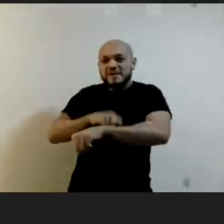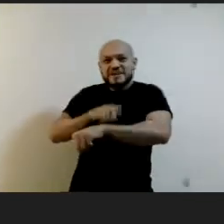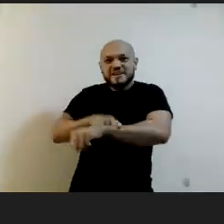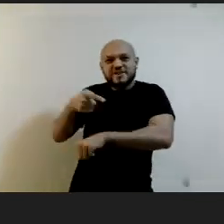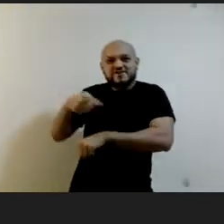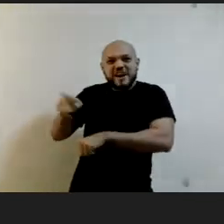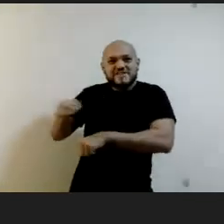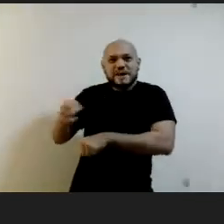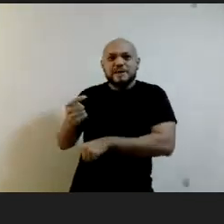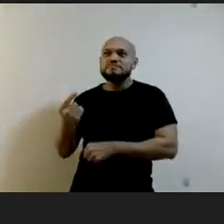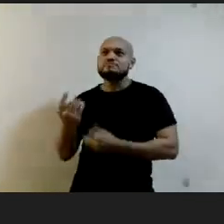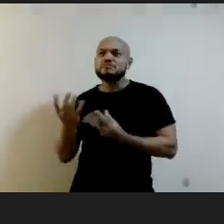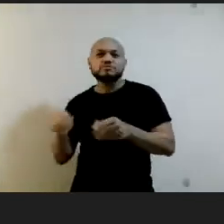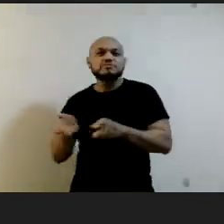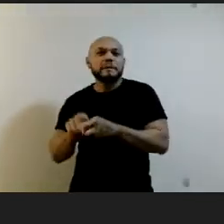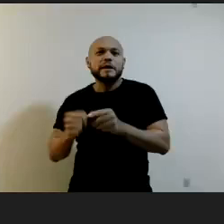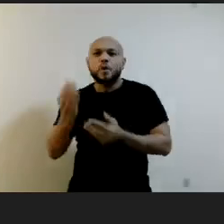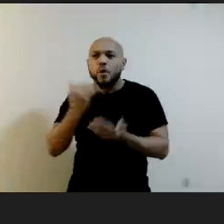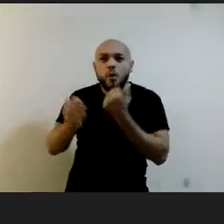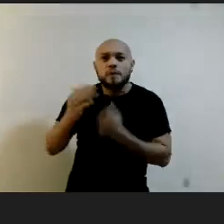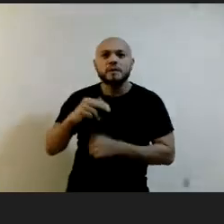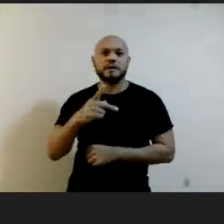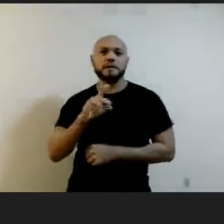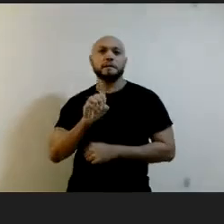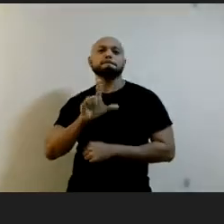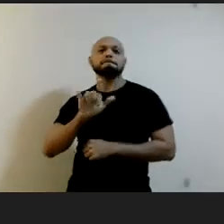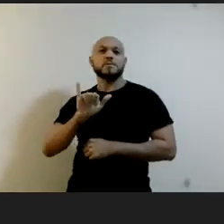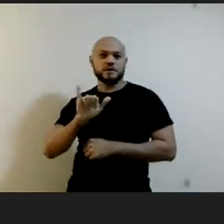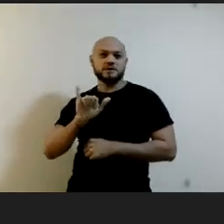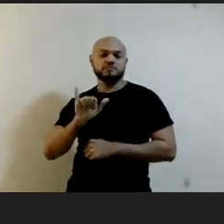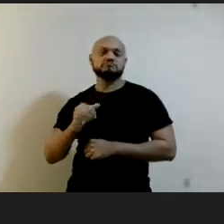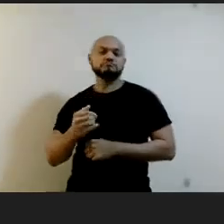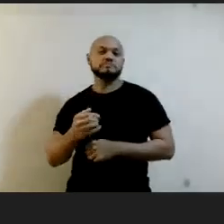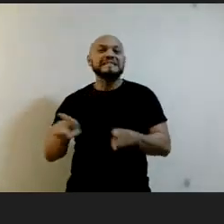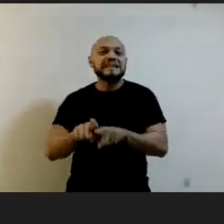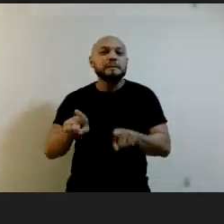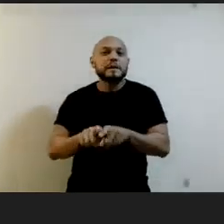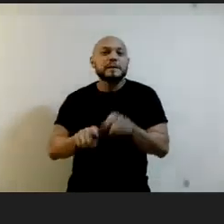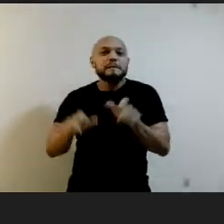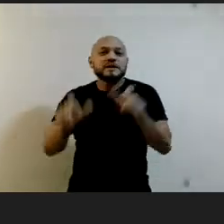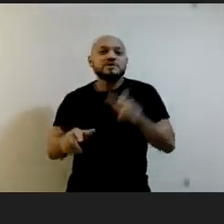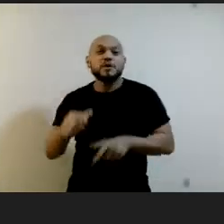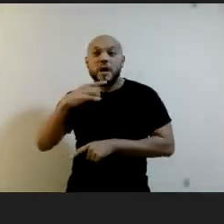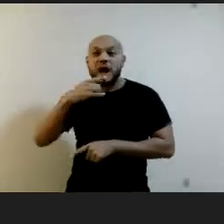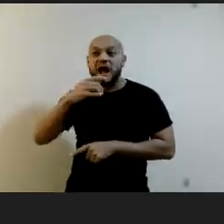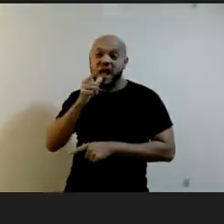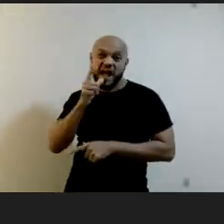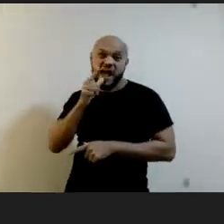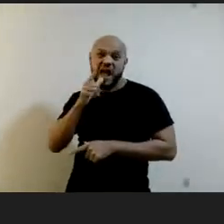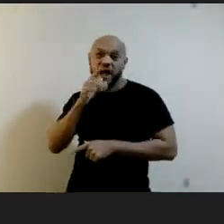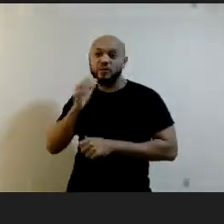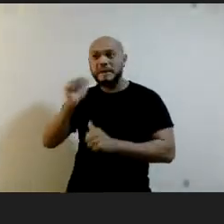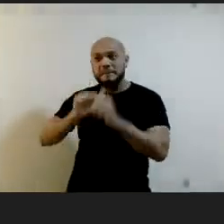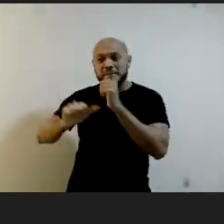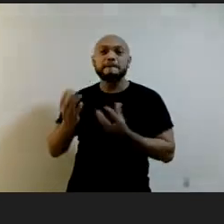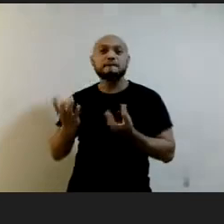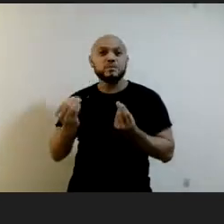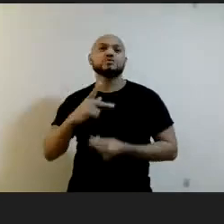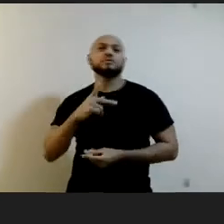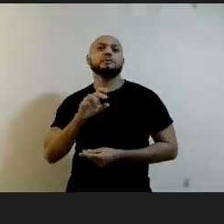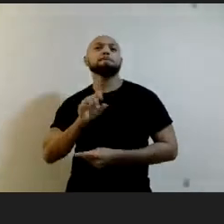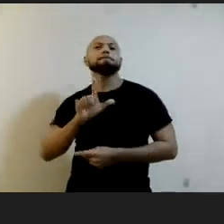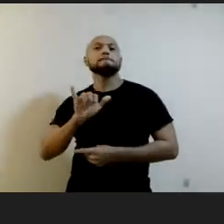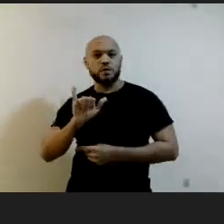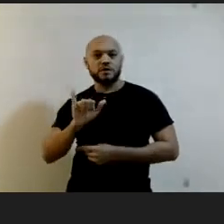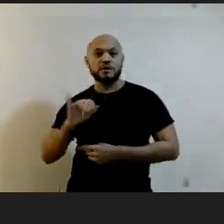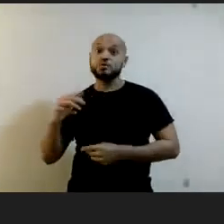demais, polifagia, a pessoa que bebe muita água, polidipsia, e que